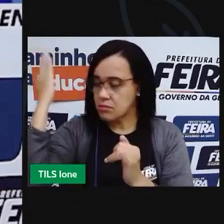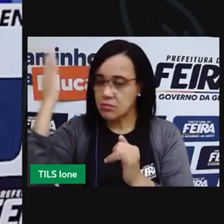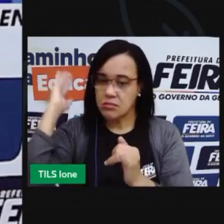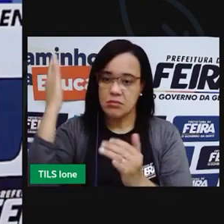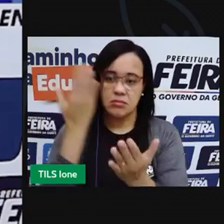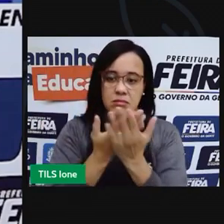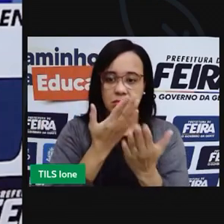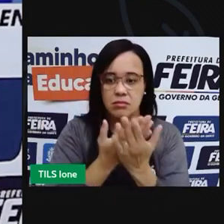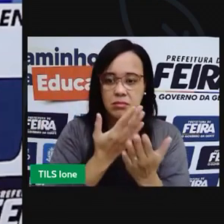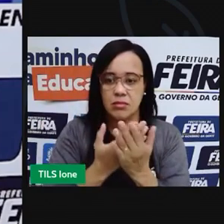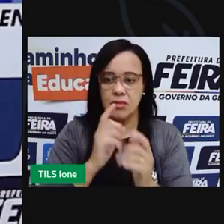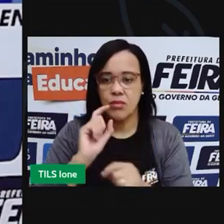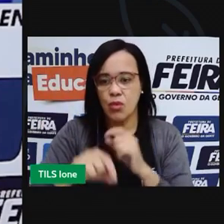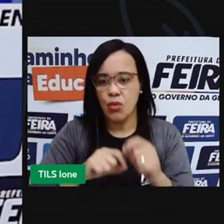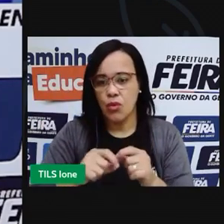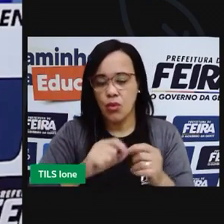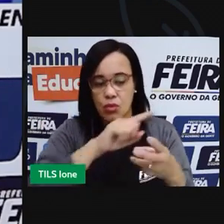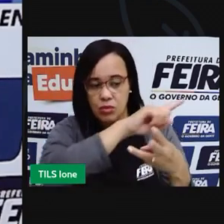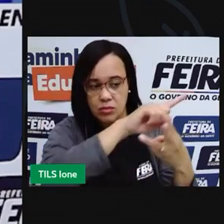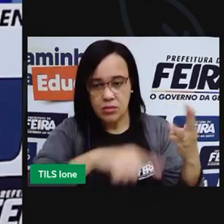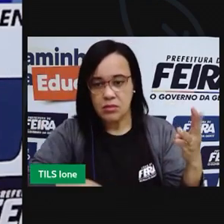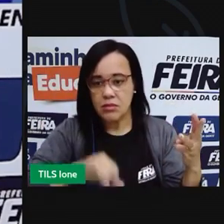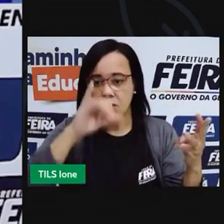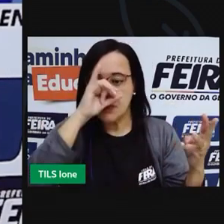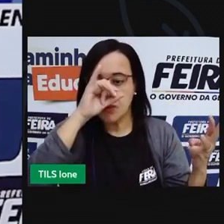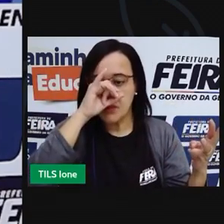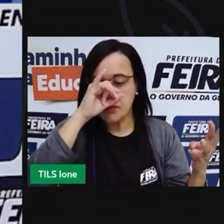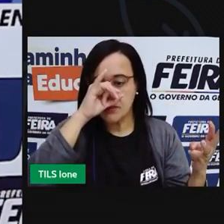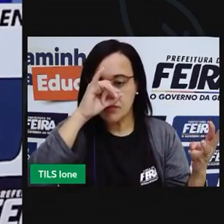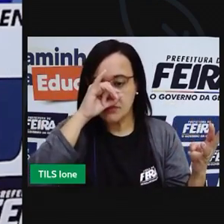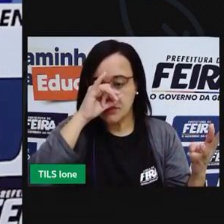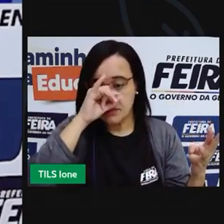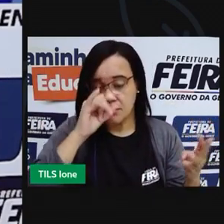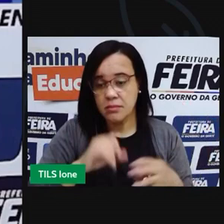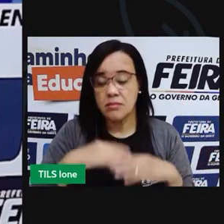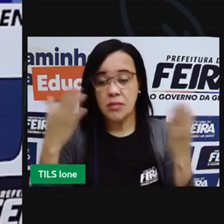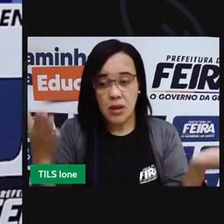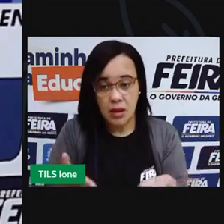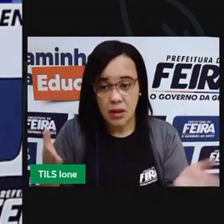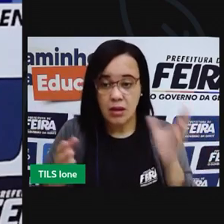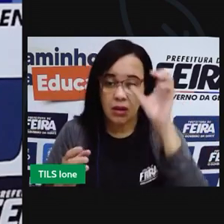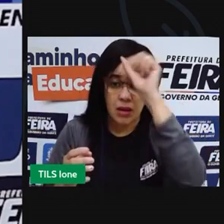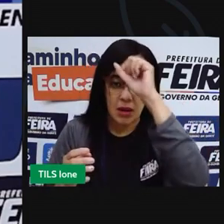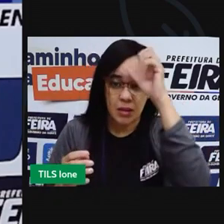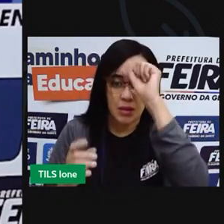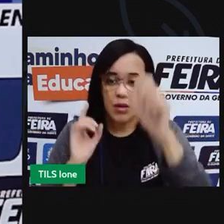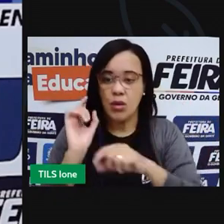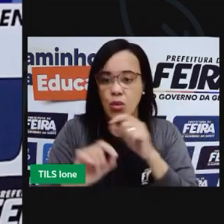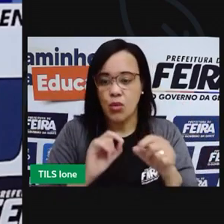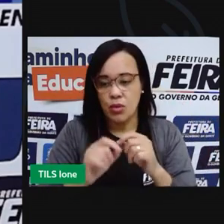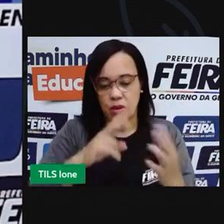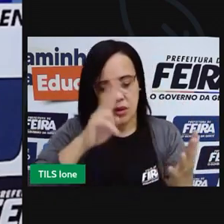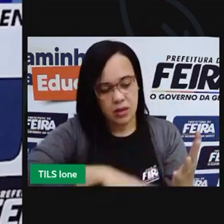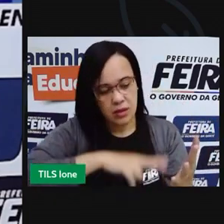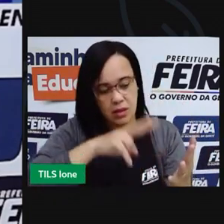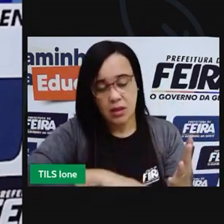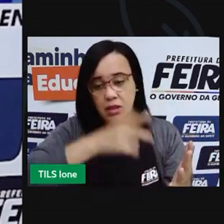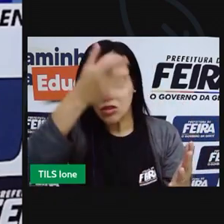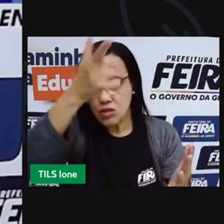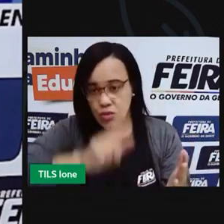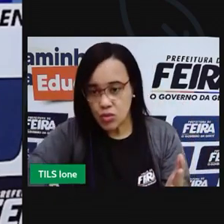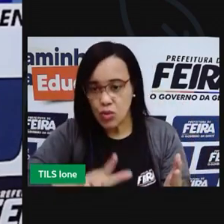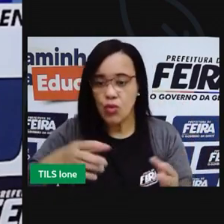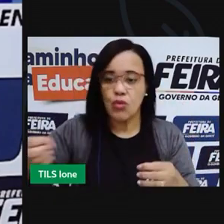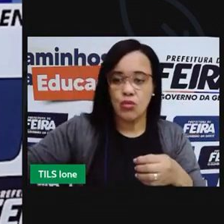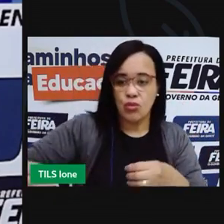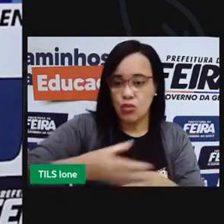foi o conto Os Três Porquinhos. E aqui a gente aprendeu que uma releitura é uma reescrita